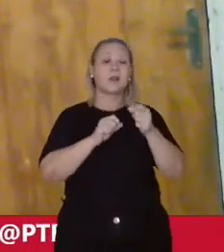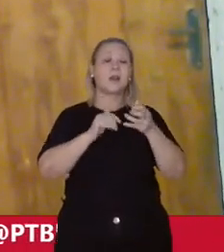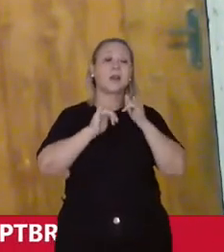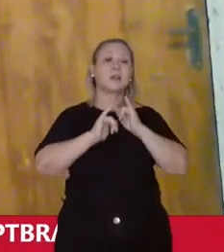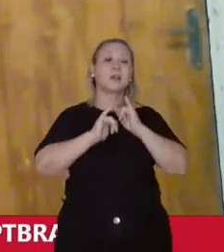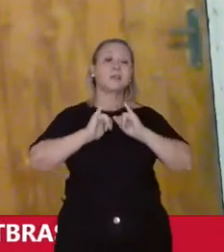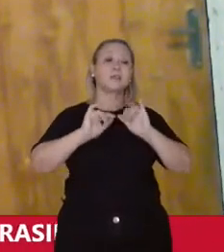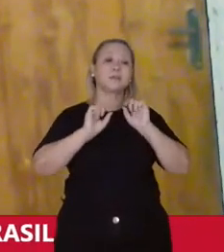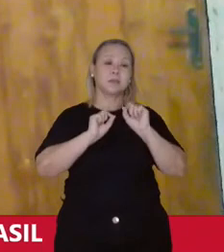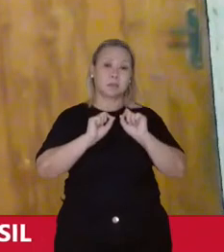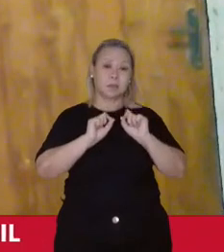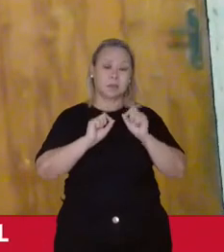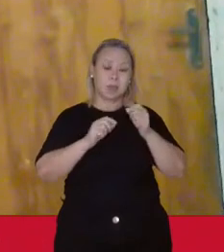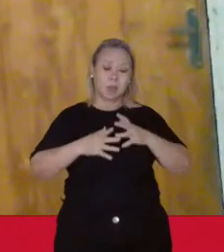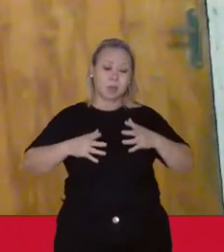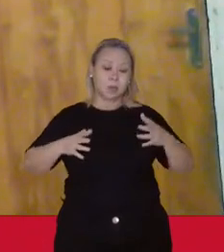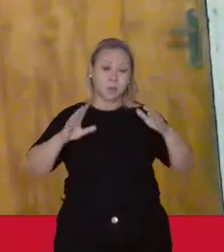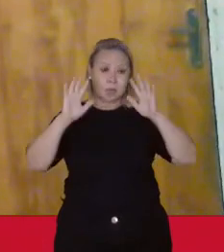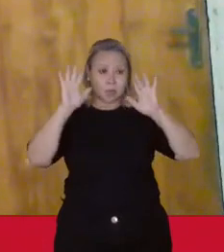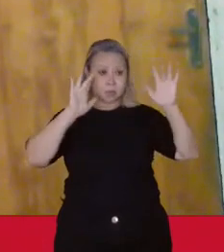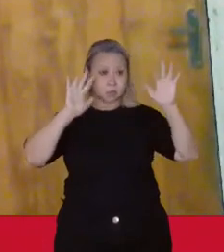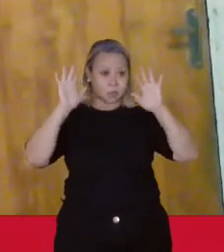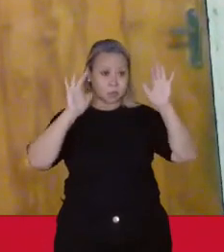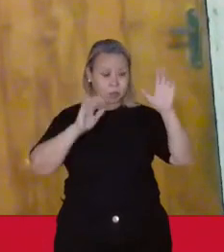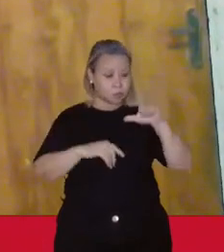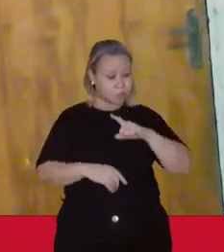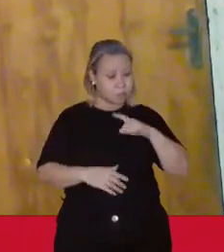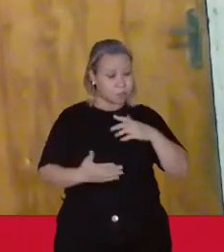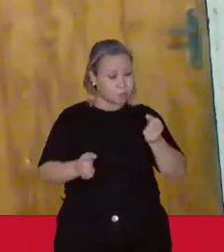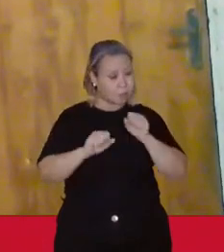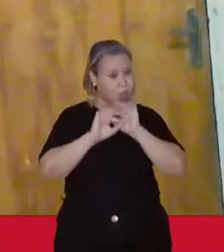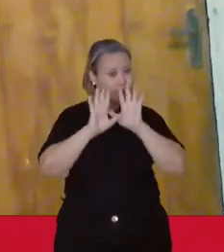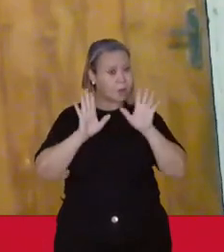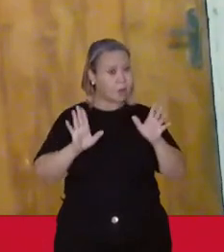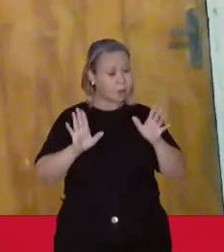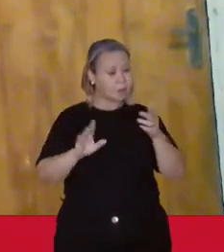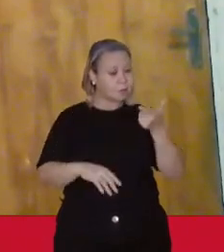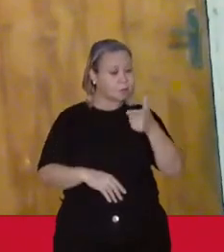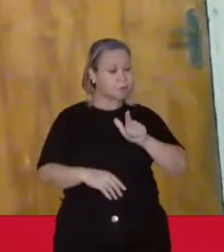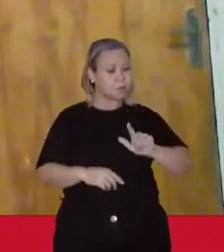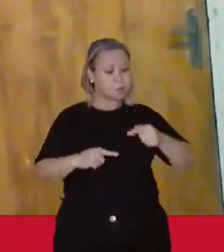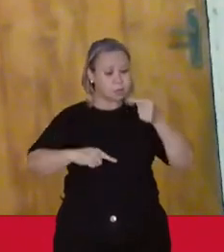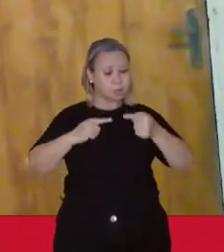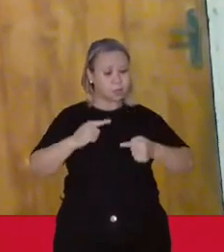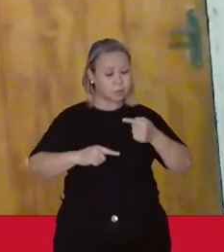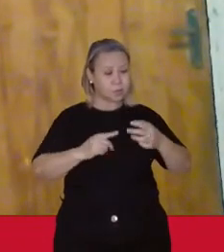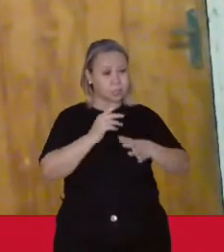que um dos maiores sonhos que a gente tem é, obviamente, ter novamente essas políticas